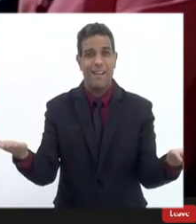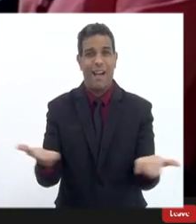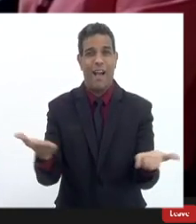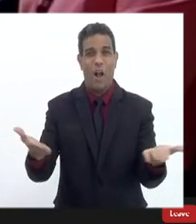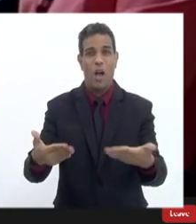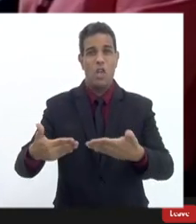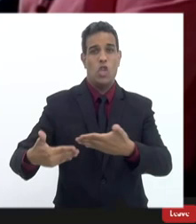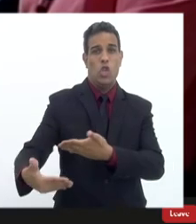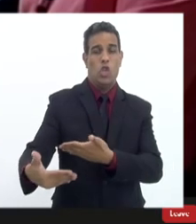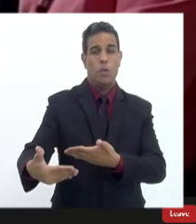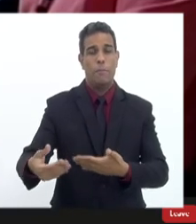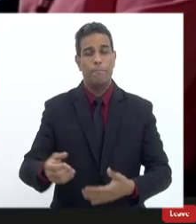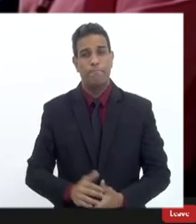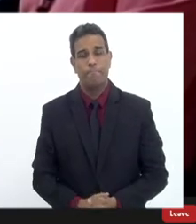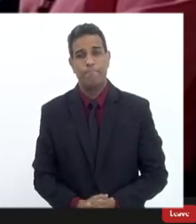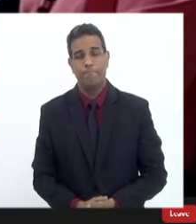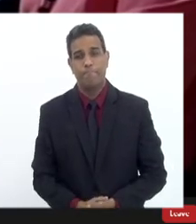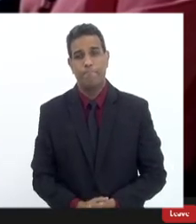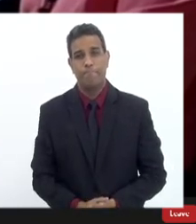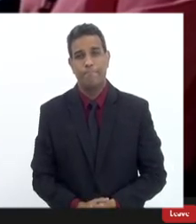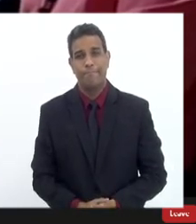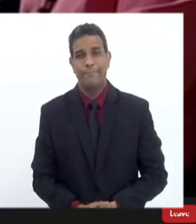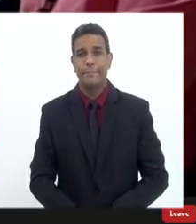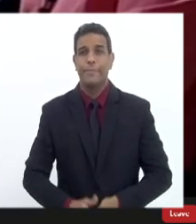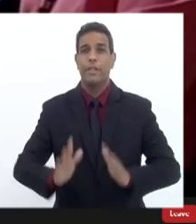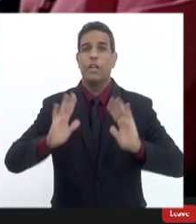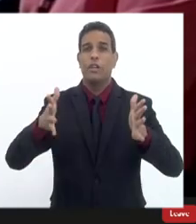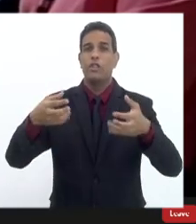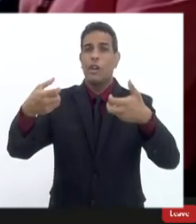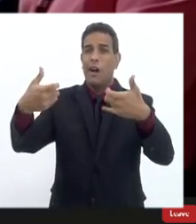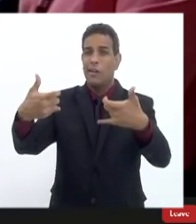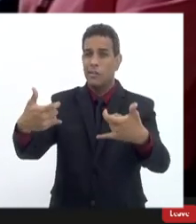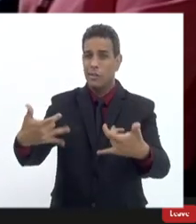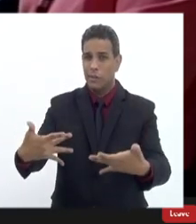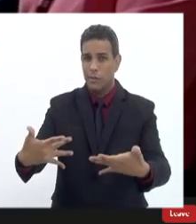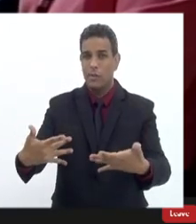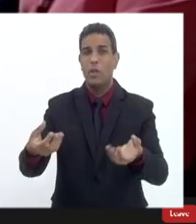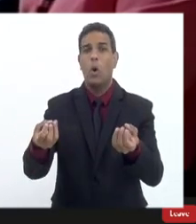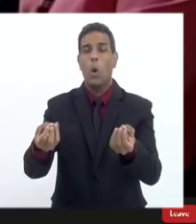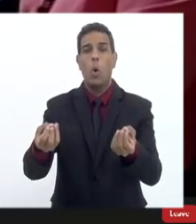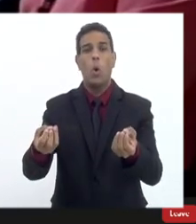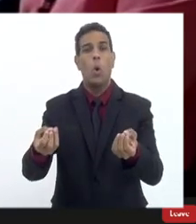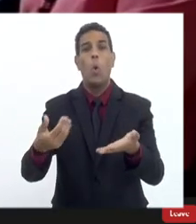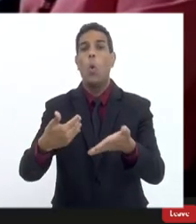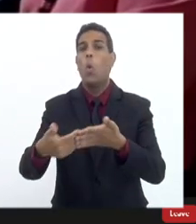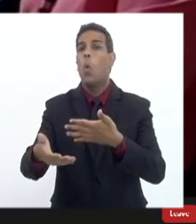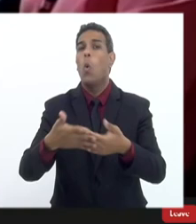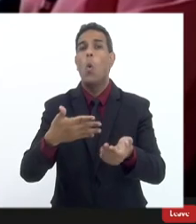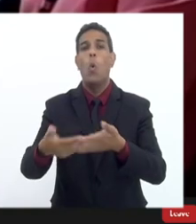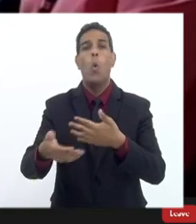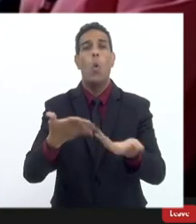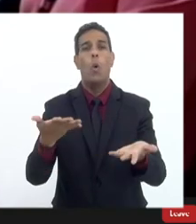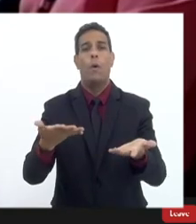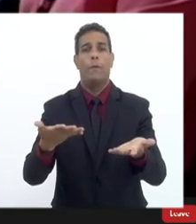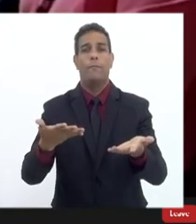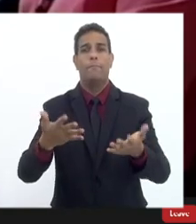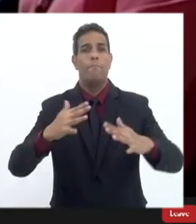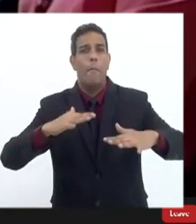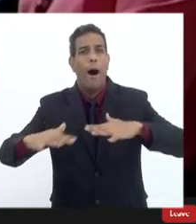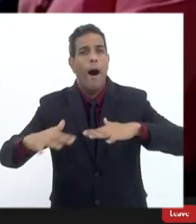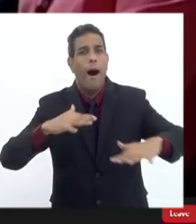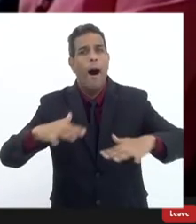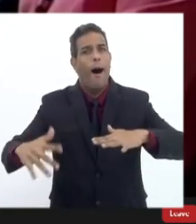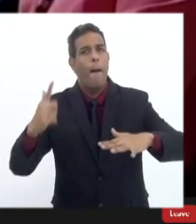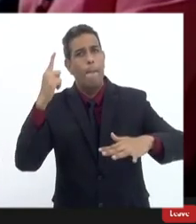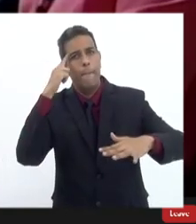novo. Só que assim, como dito logo no início, qualquer movimento que tem que fazer é um movimento que